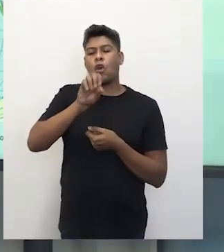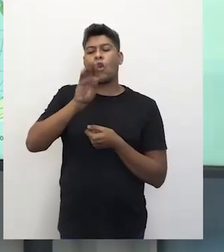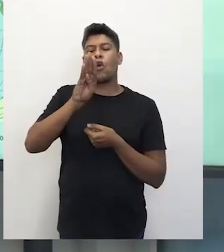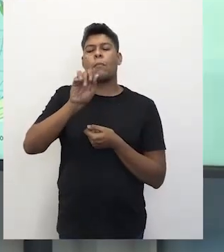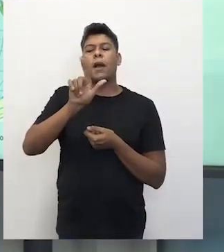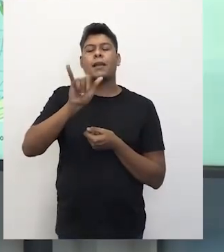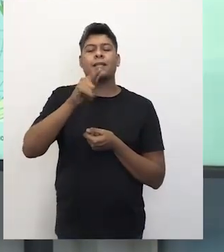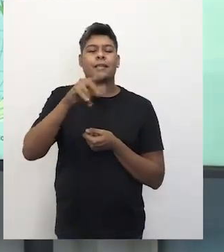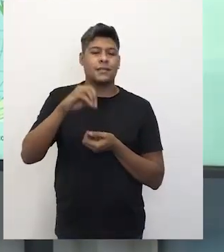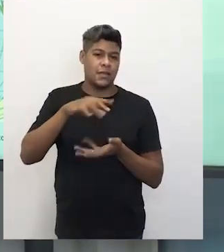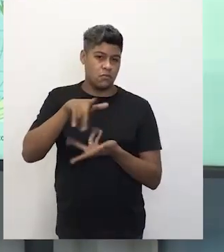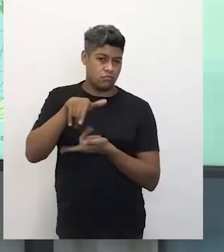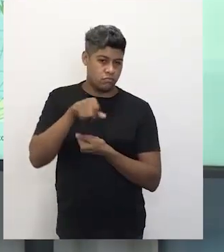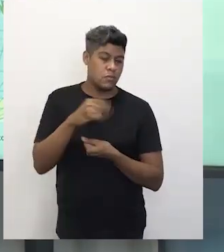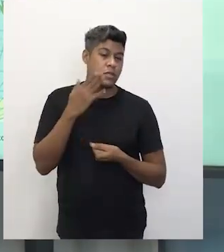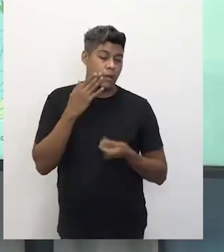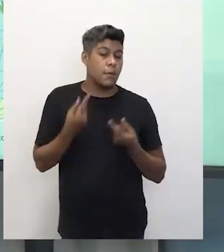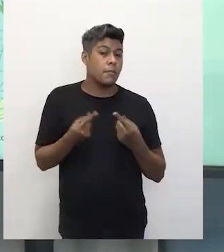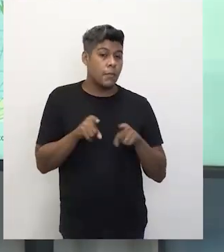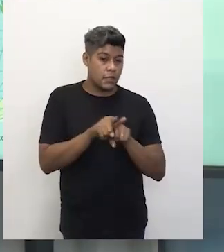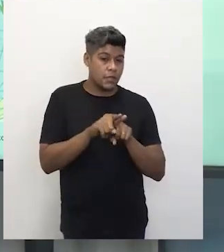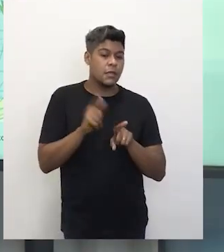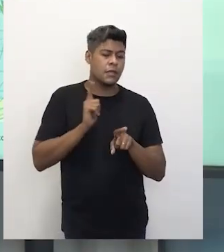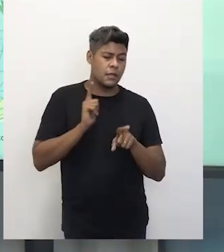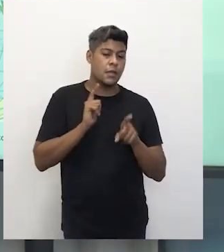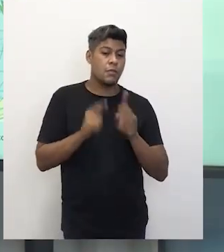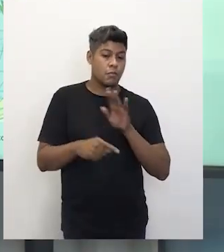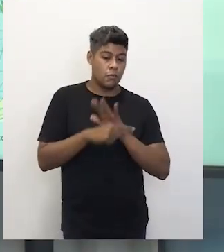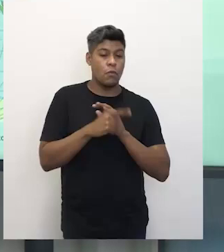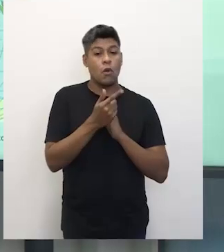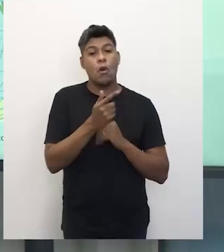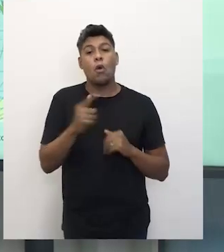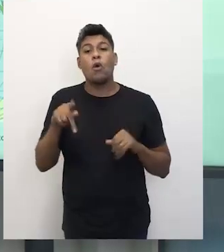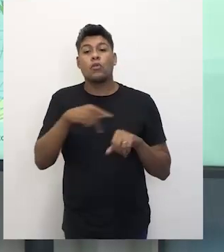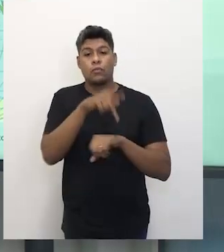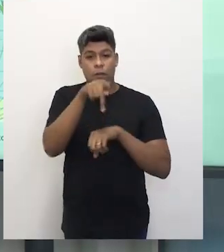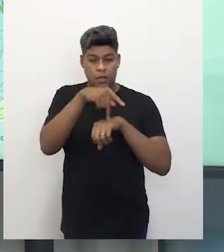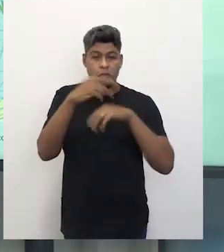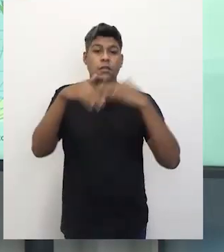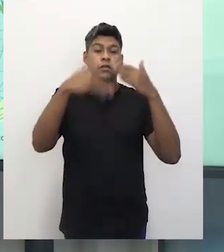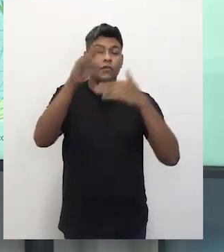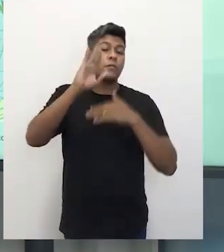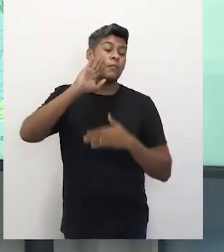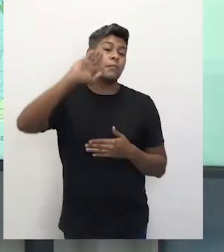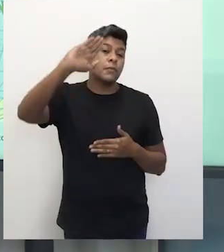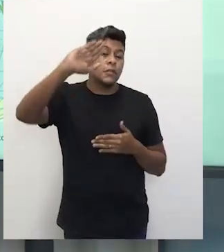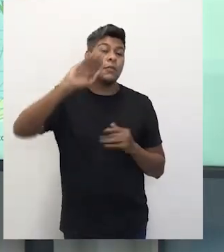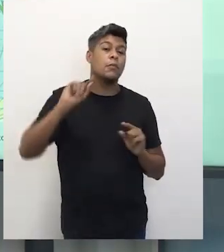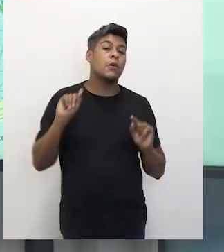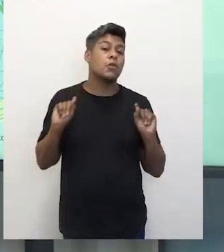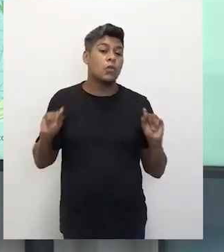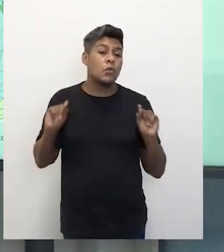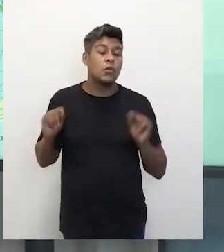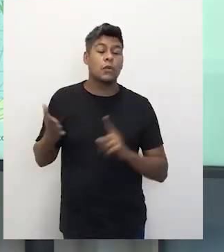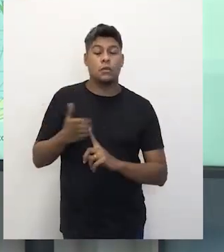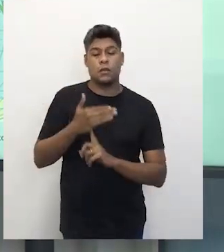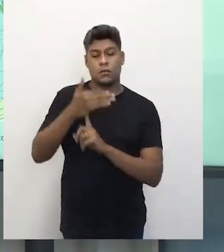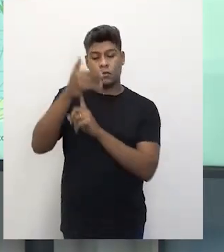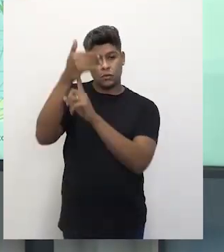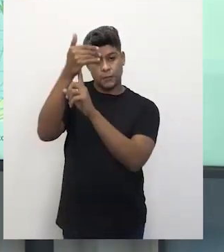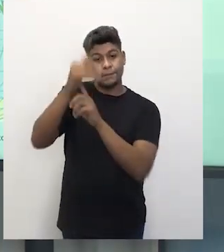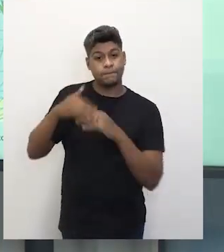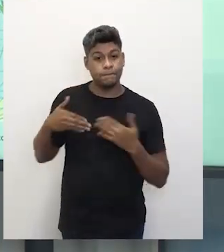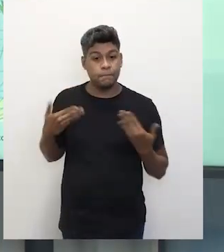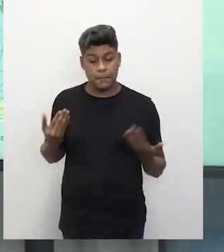no mundo né E logicamente as parcerias também tem que vir também de uns países desenvolvidos principalmente na questão e hoje